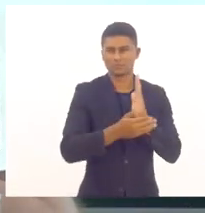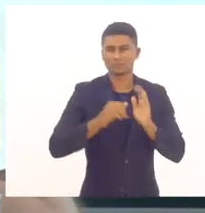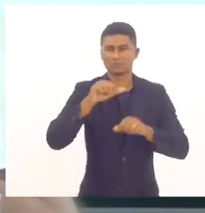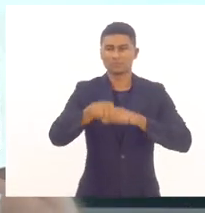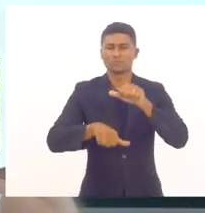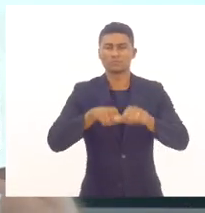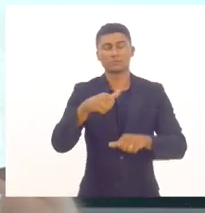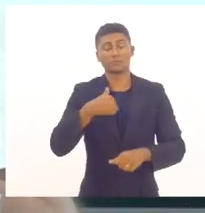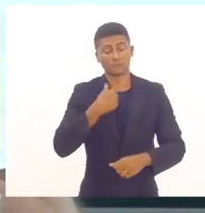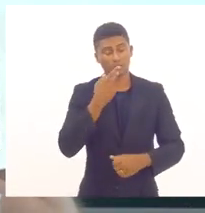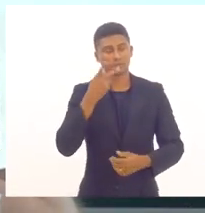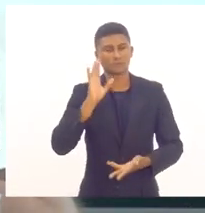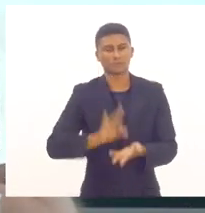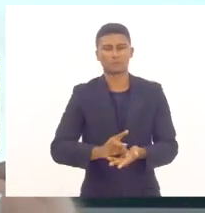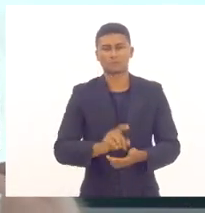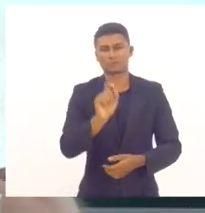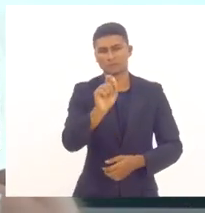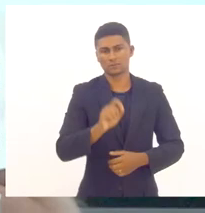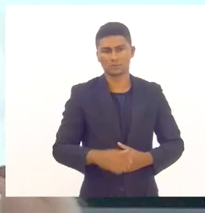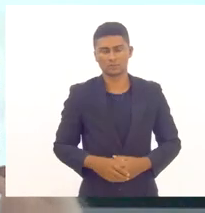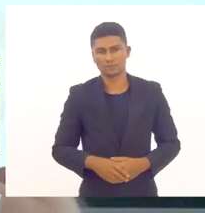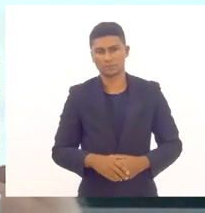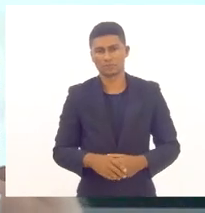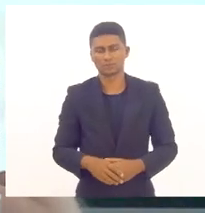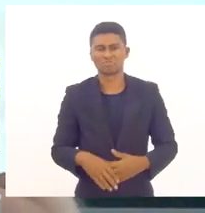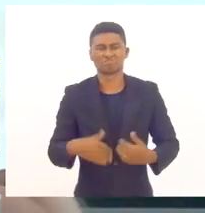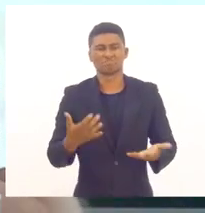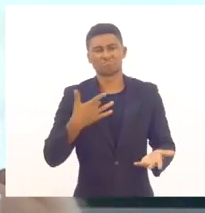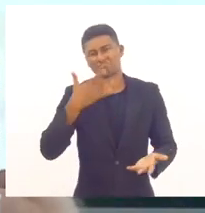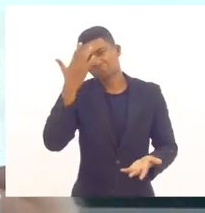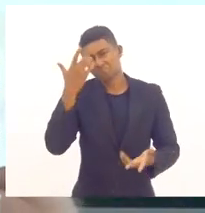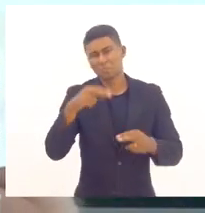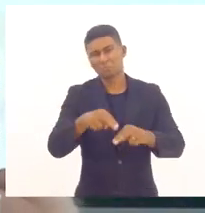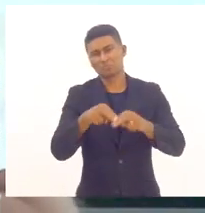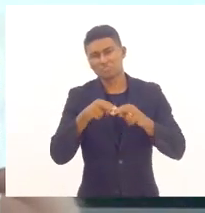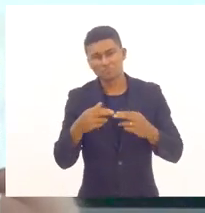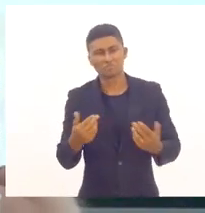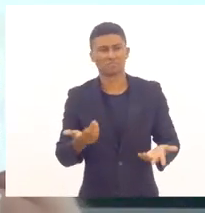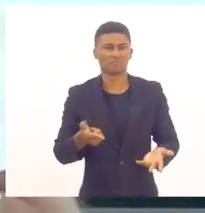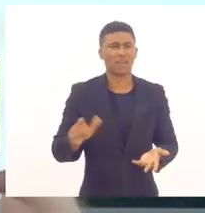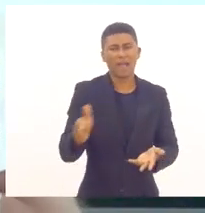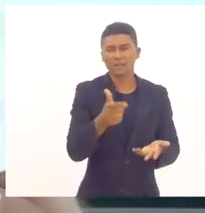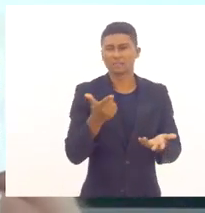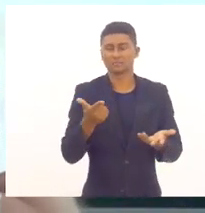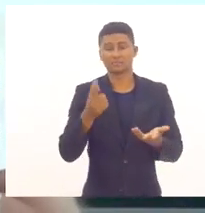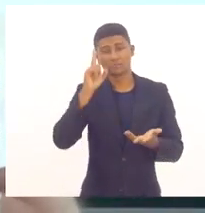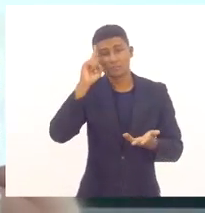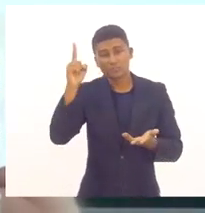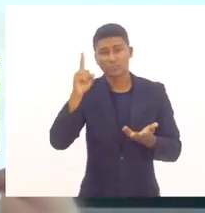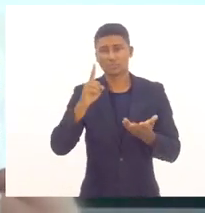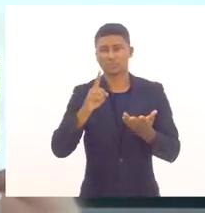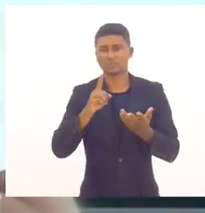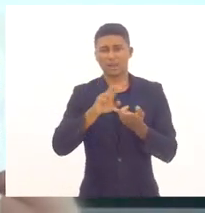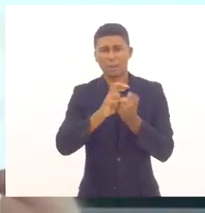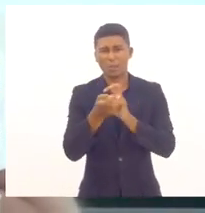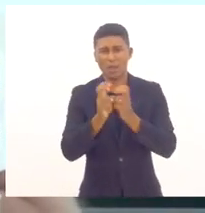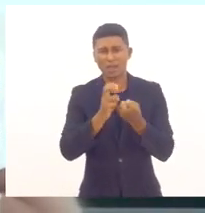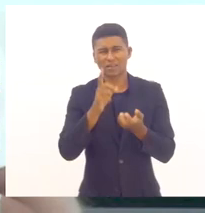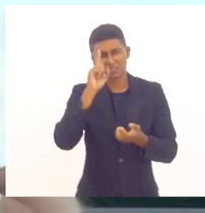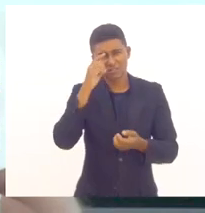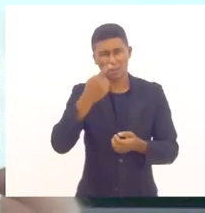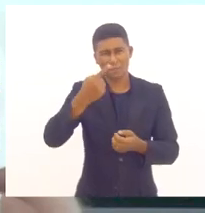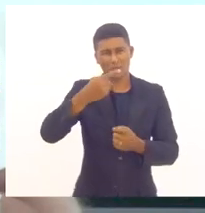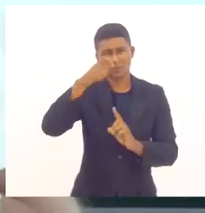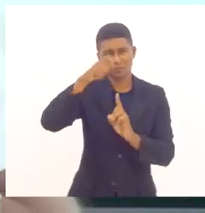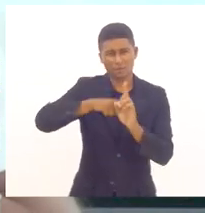sinceramente, eu não vejo motivo da gente levar o dia da capoeira para dia 1º de maio. Dia 1º